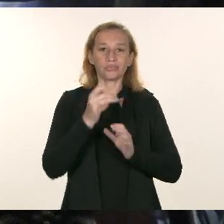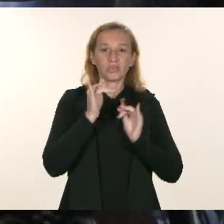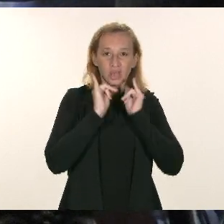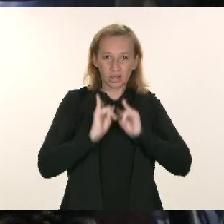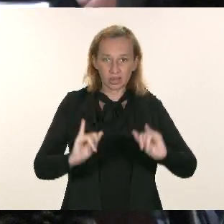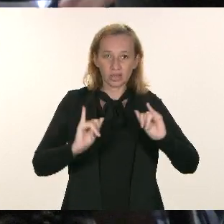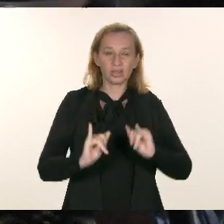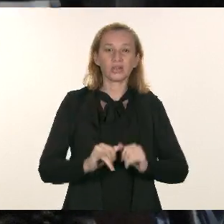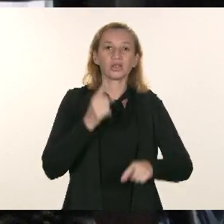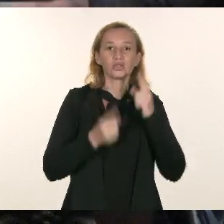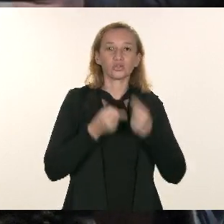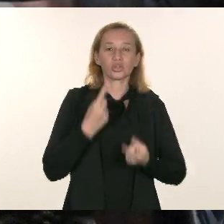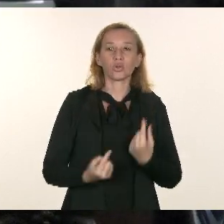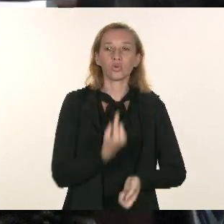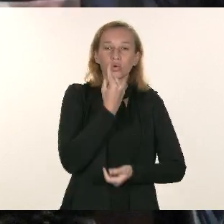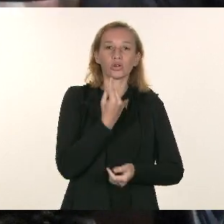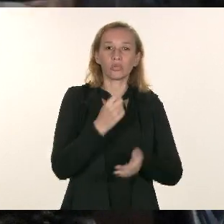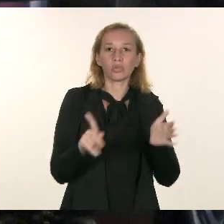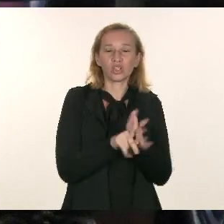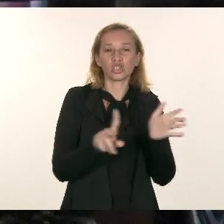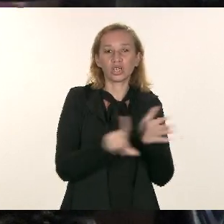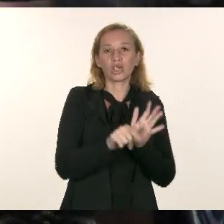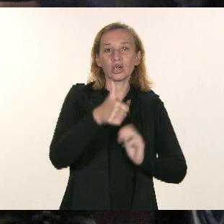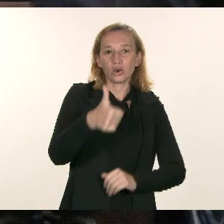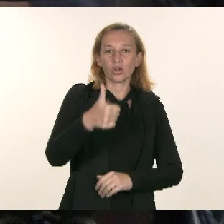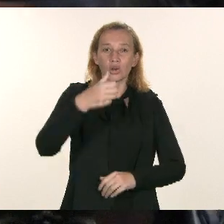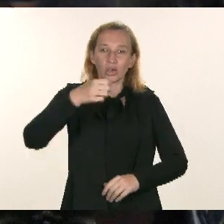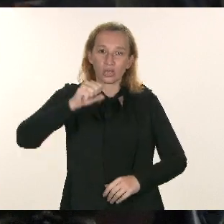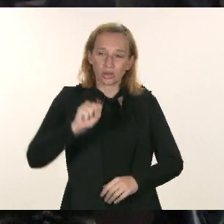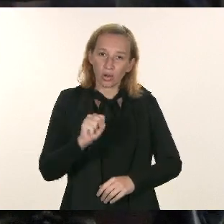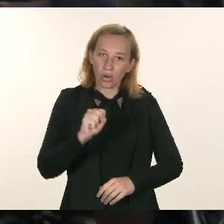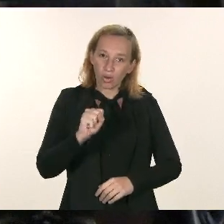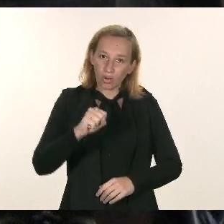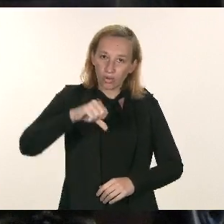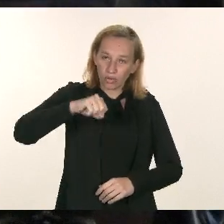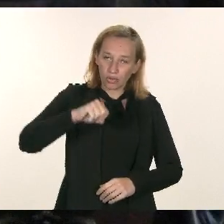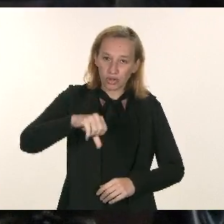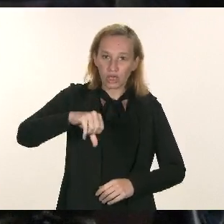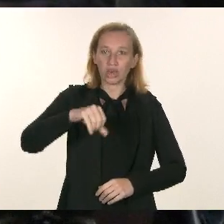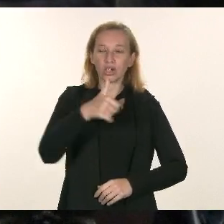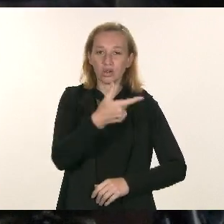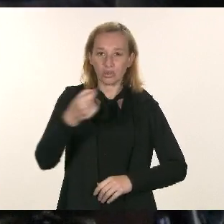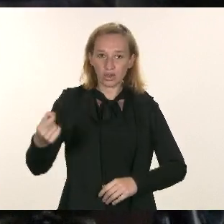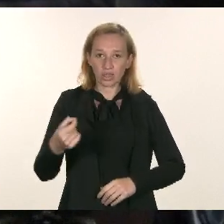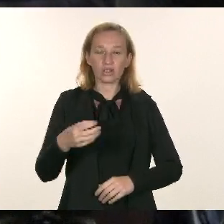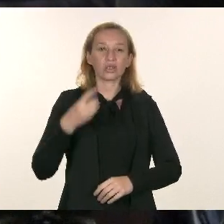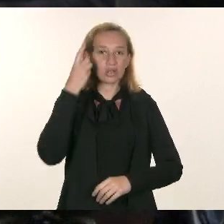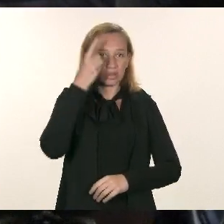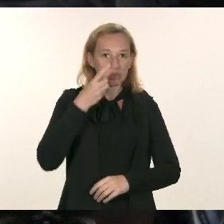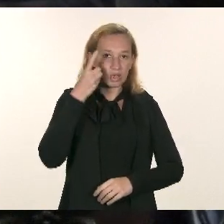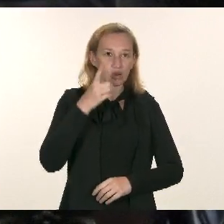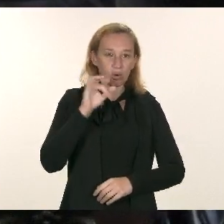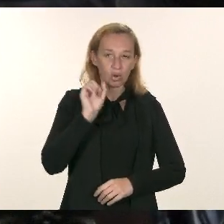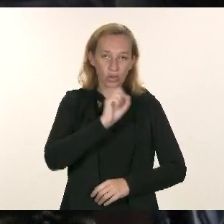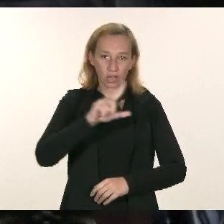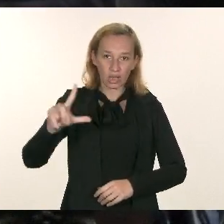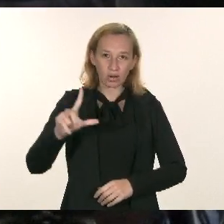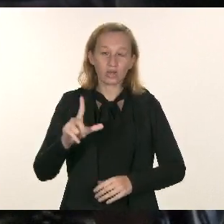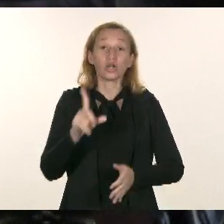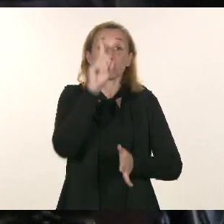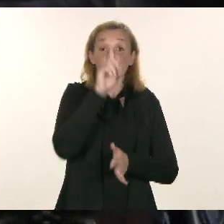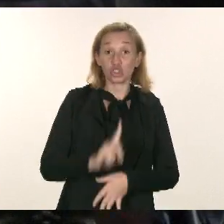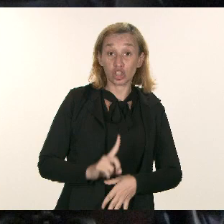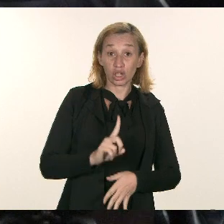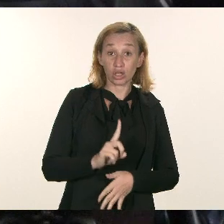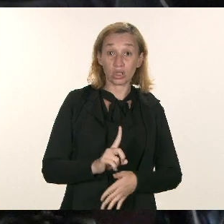regime de urgência, em discussão única, projeto de lei 1928 de 20, de autoria do deputado Coronel Salema, que dispõe sobre os direitos a